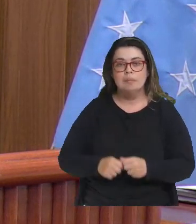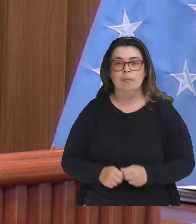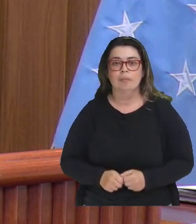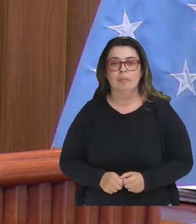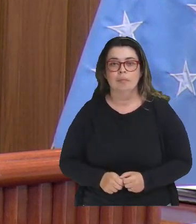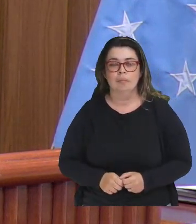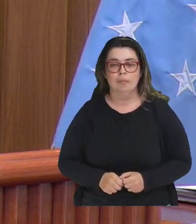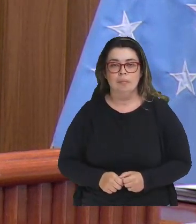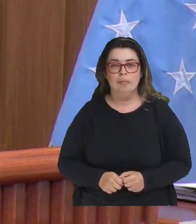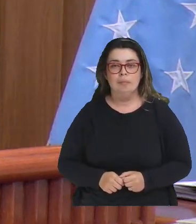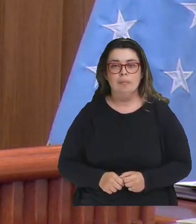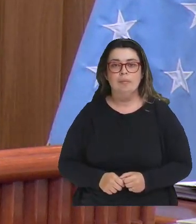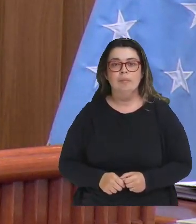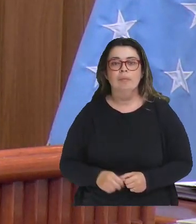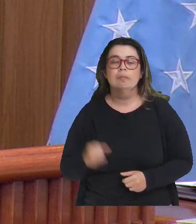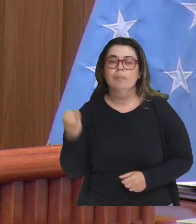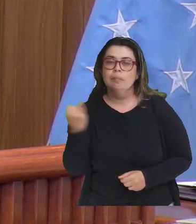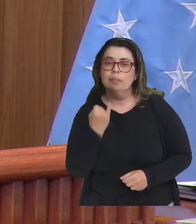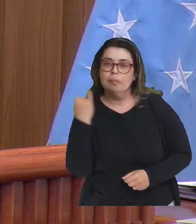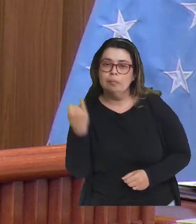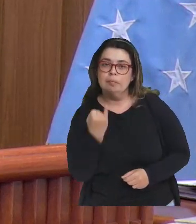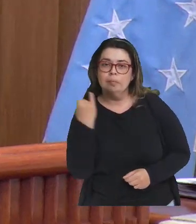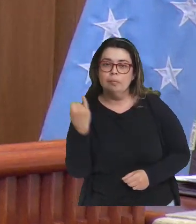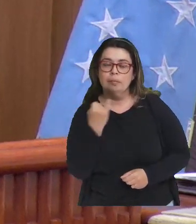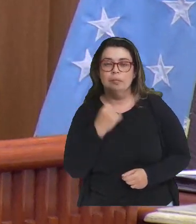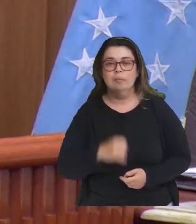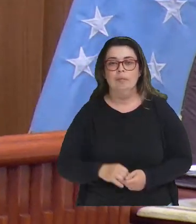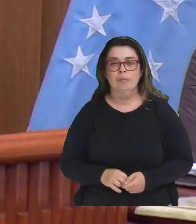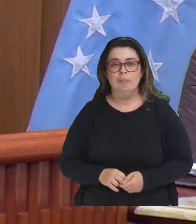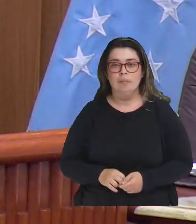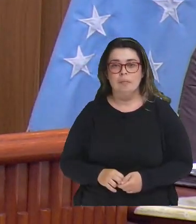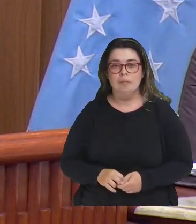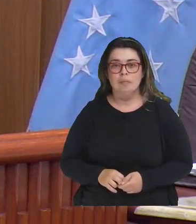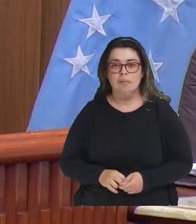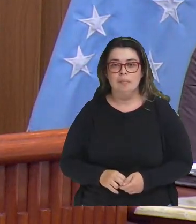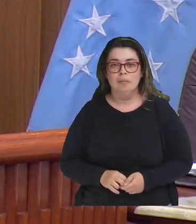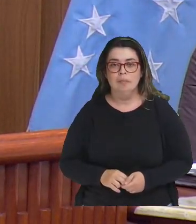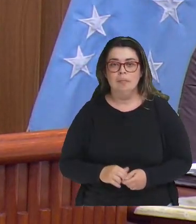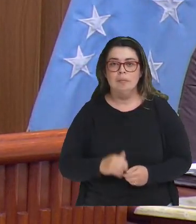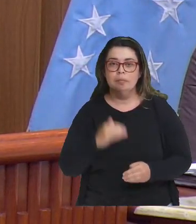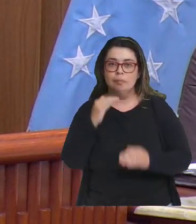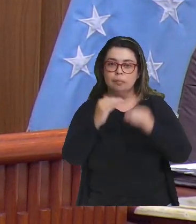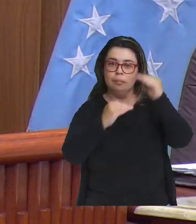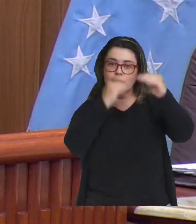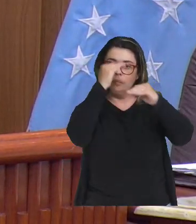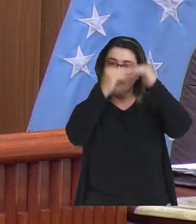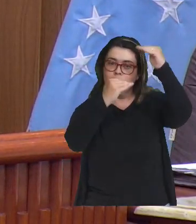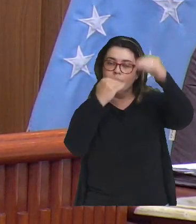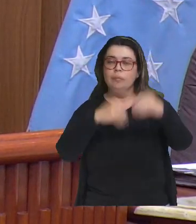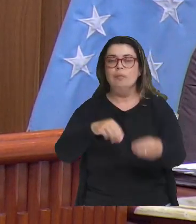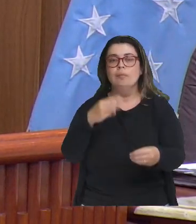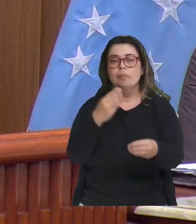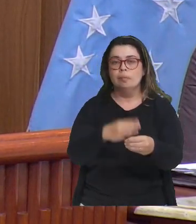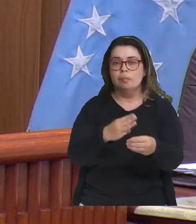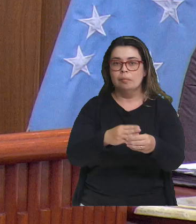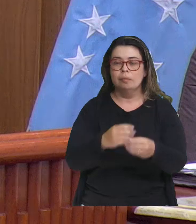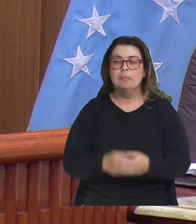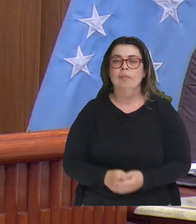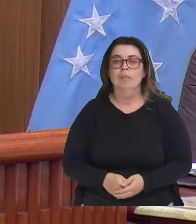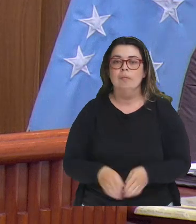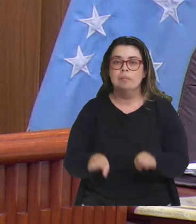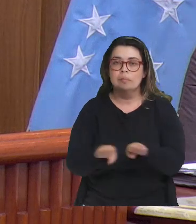e relevante importância conquanto à evolução de um município. Logo, deve também